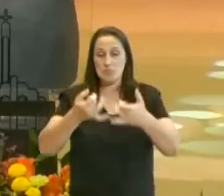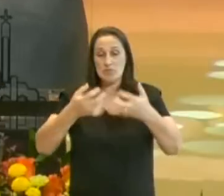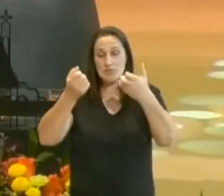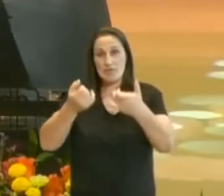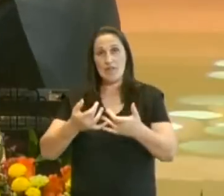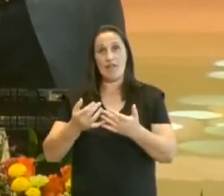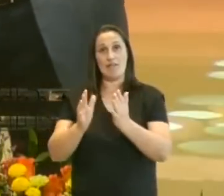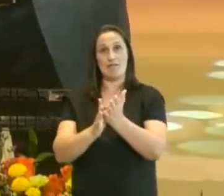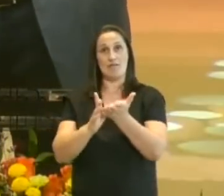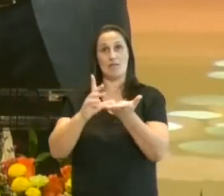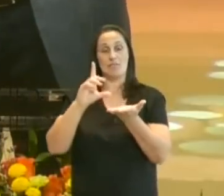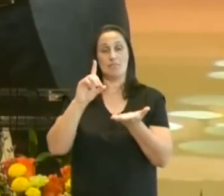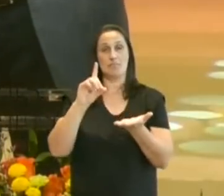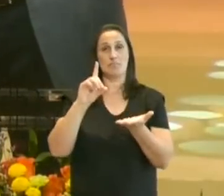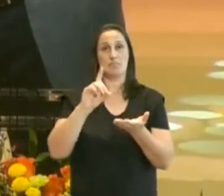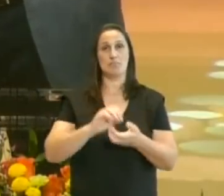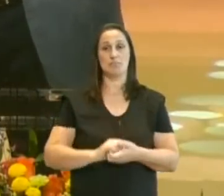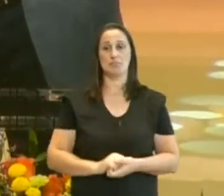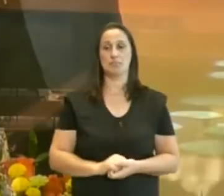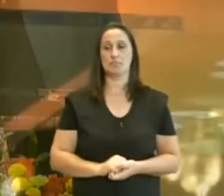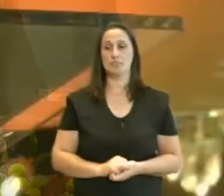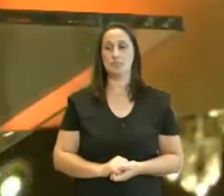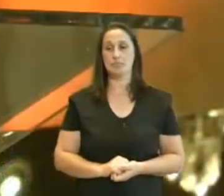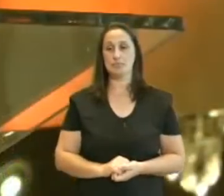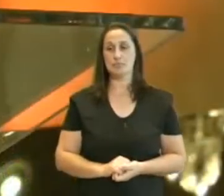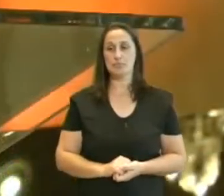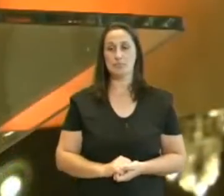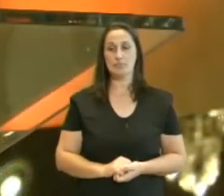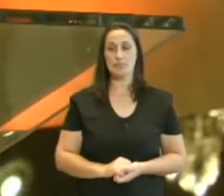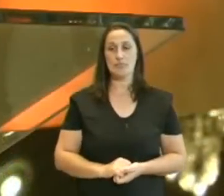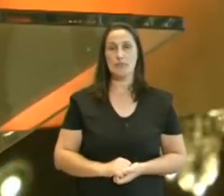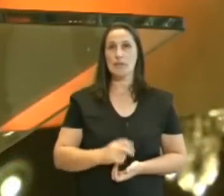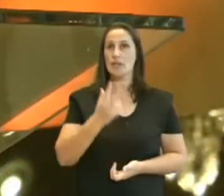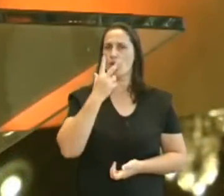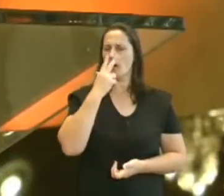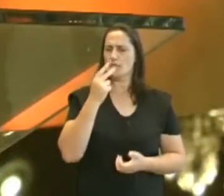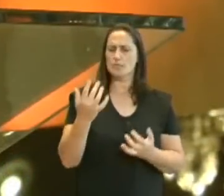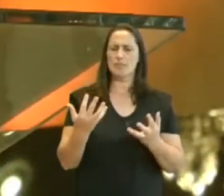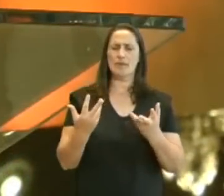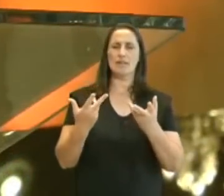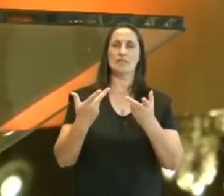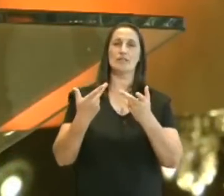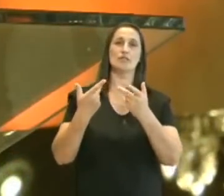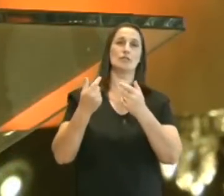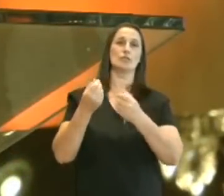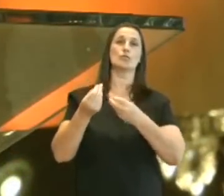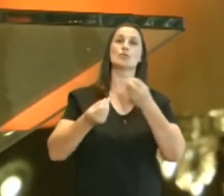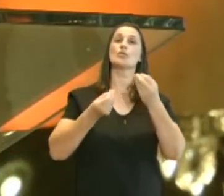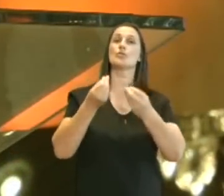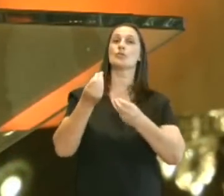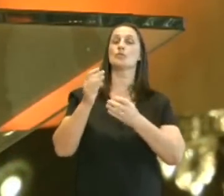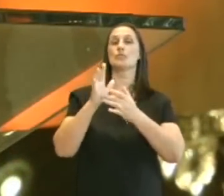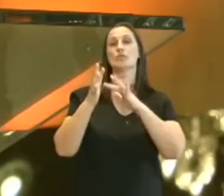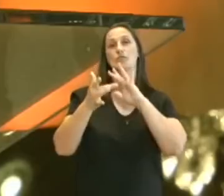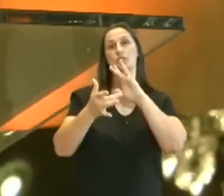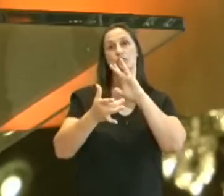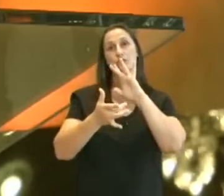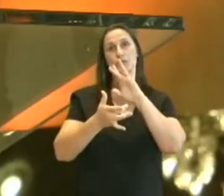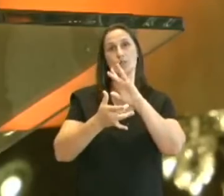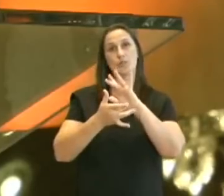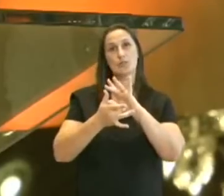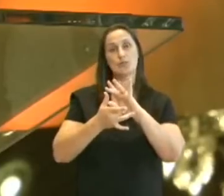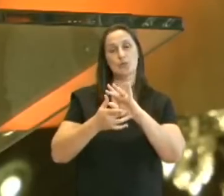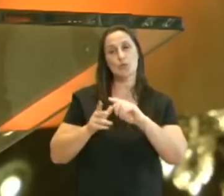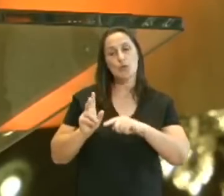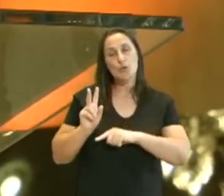Escrituras? Eu acho incrível como Jesus trata aqueles que precisam ser erguidos das suas